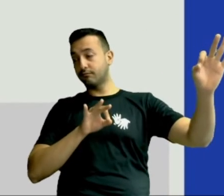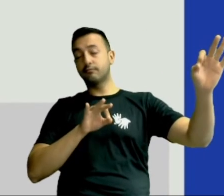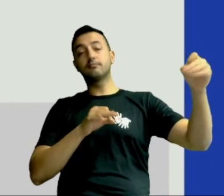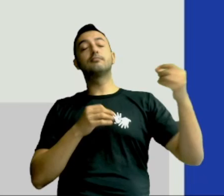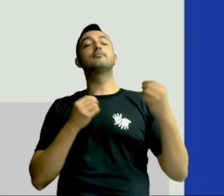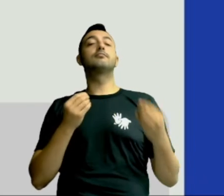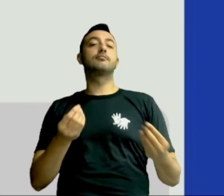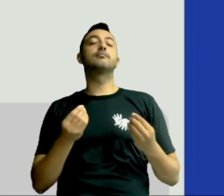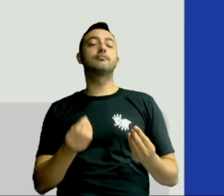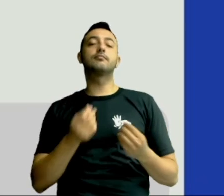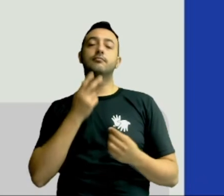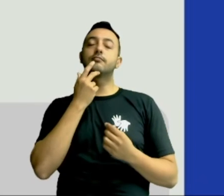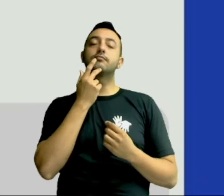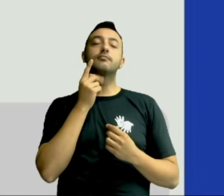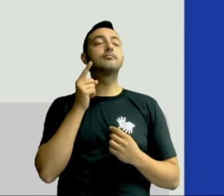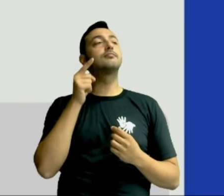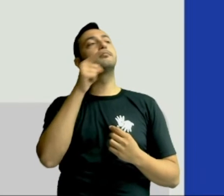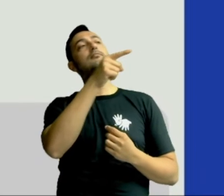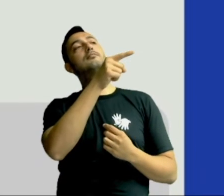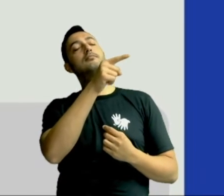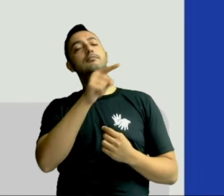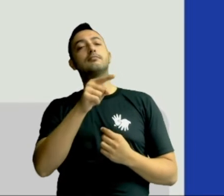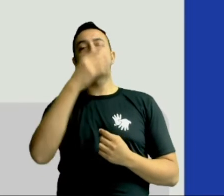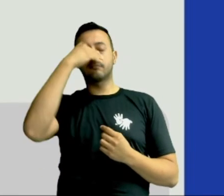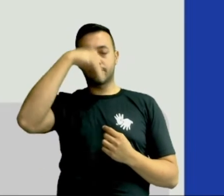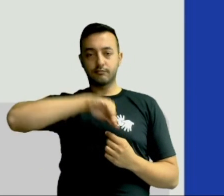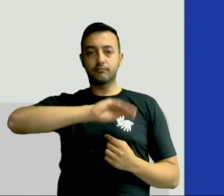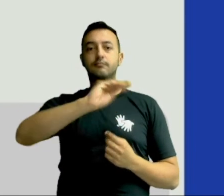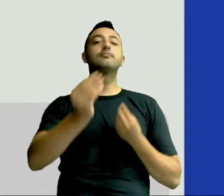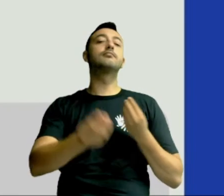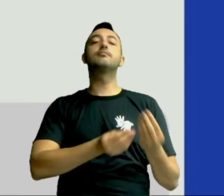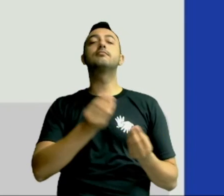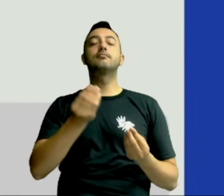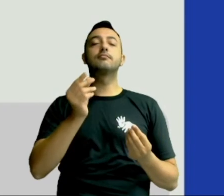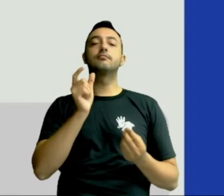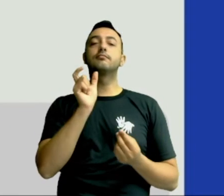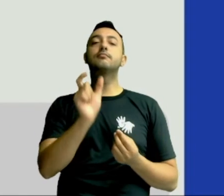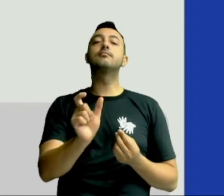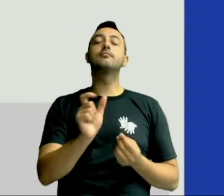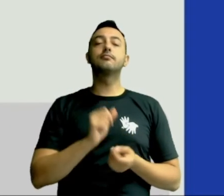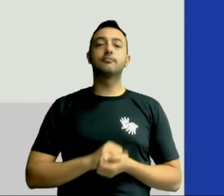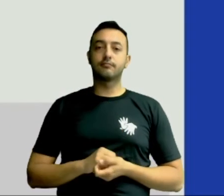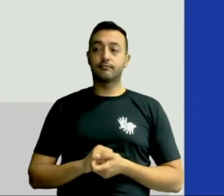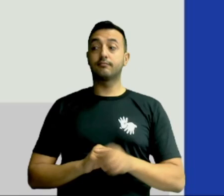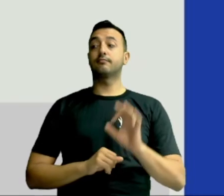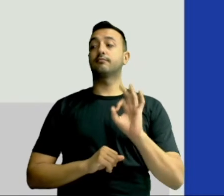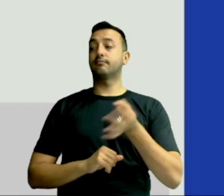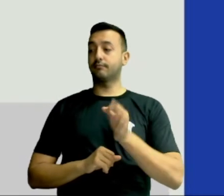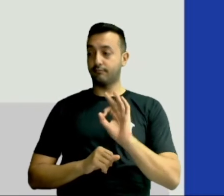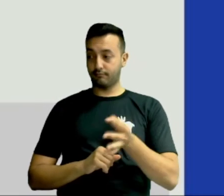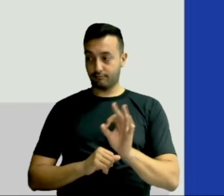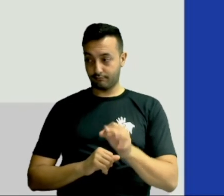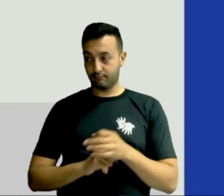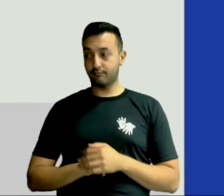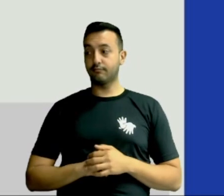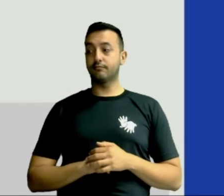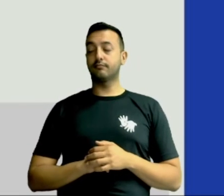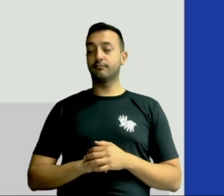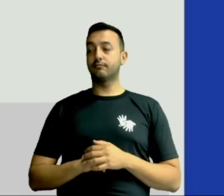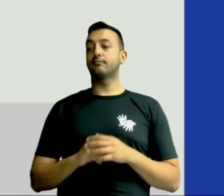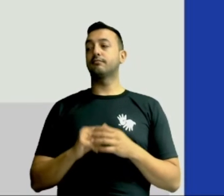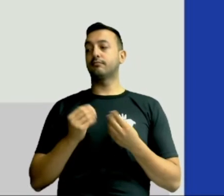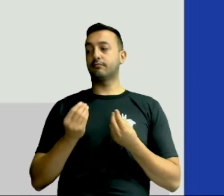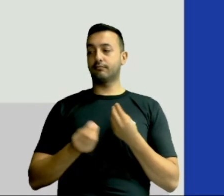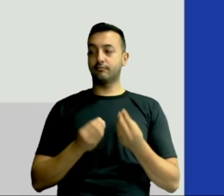como é que ele vai se referir a esse elefante E aí talvez já sabe isso vai